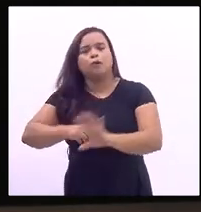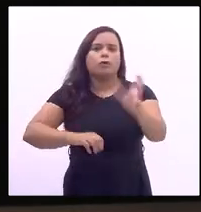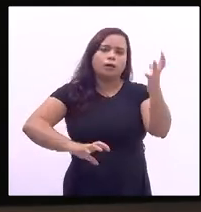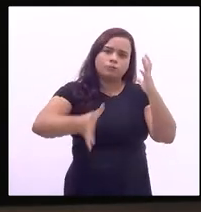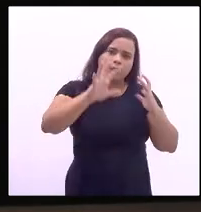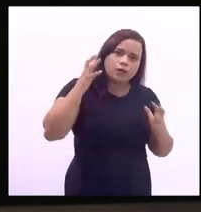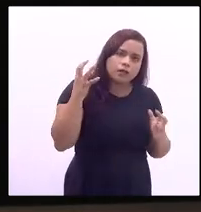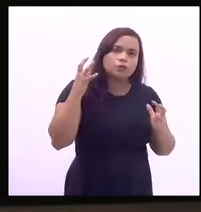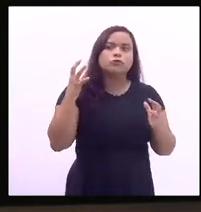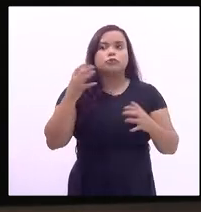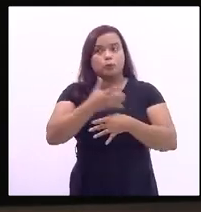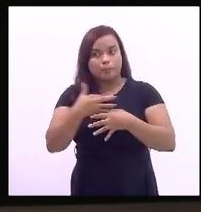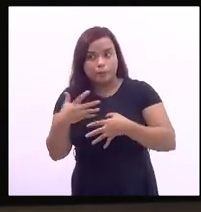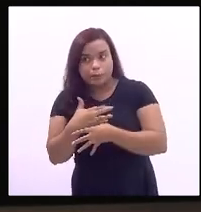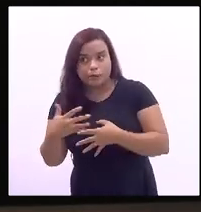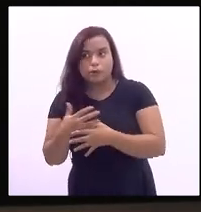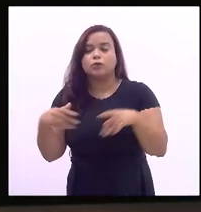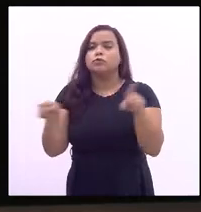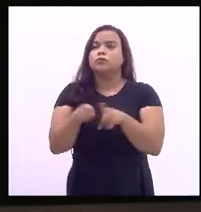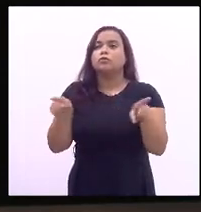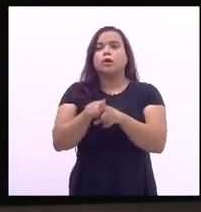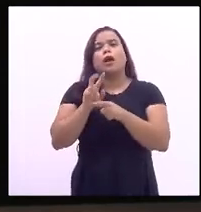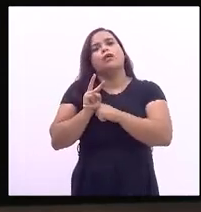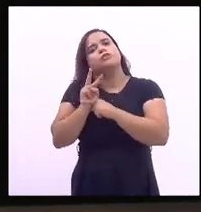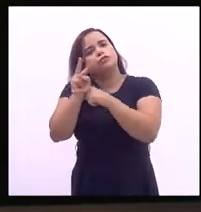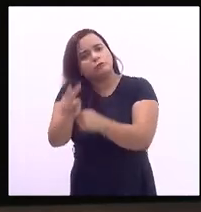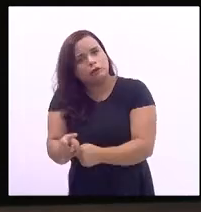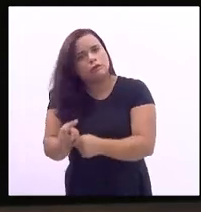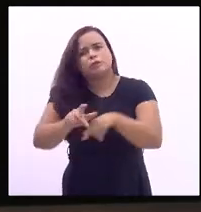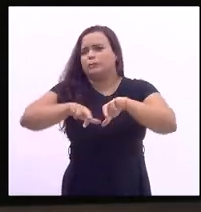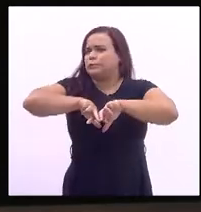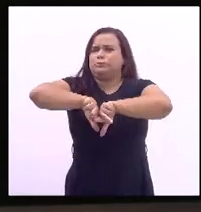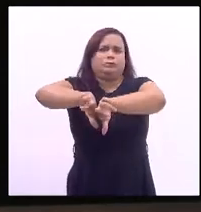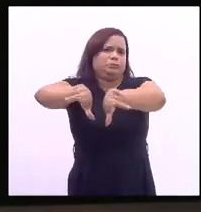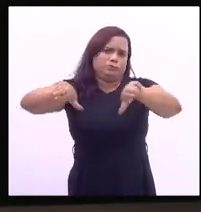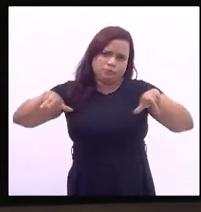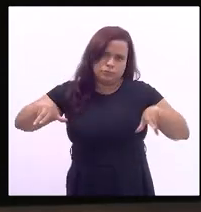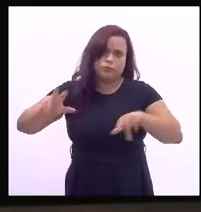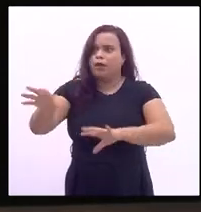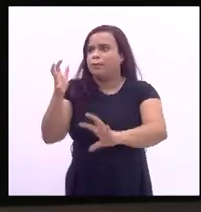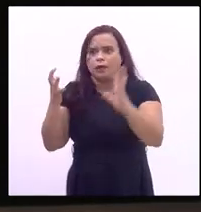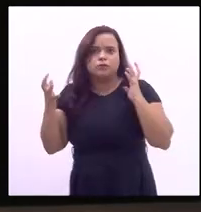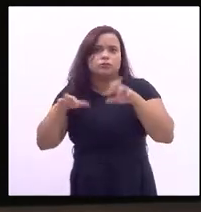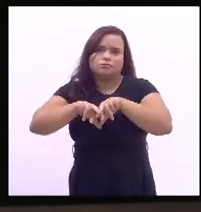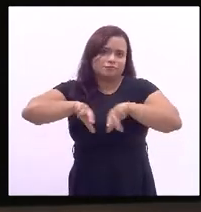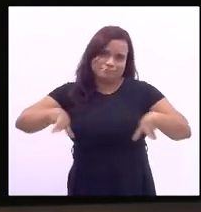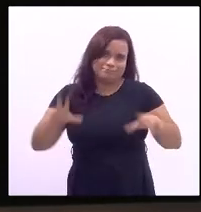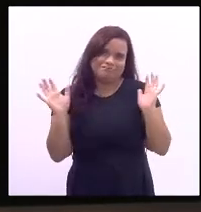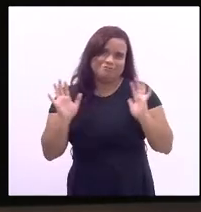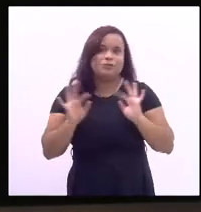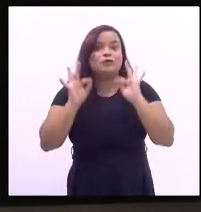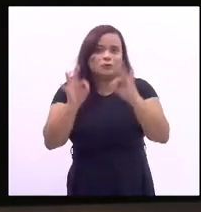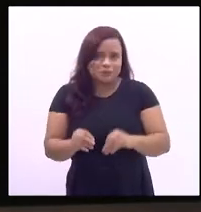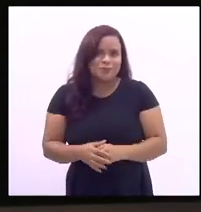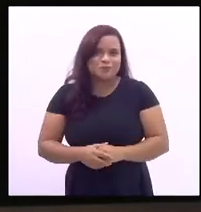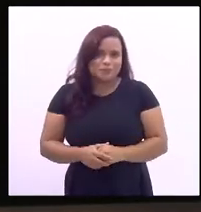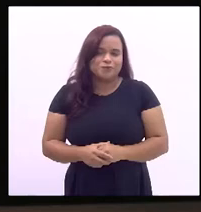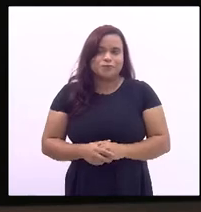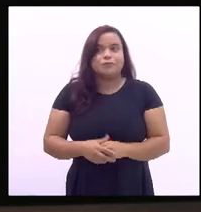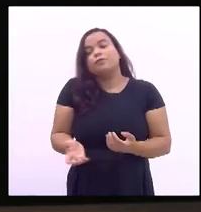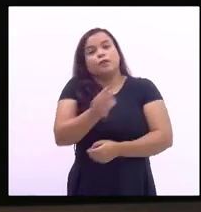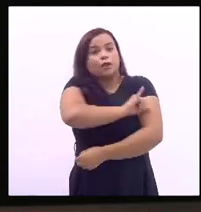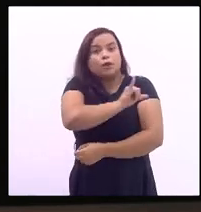de karaté urbano de caráter assistencial ou seja ambiental ou seja tudo aquilo ouvido